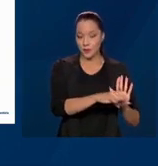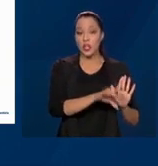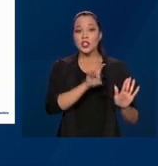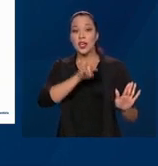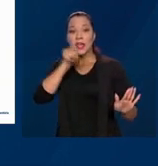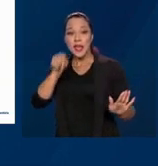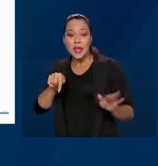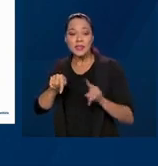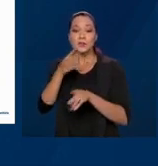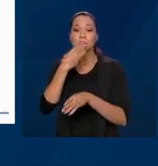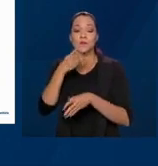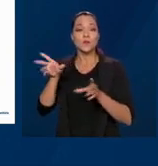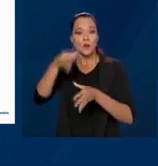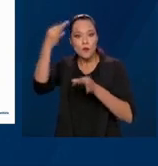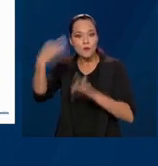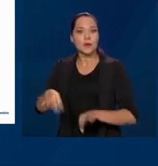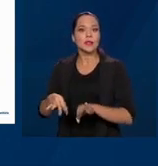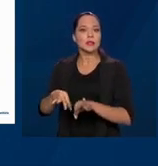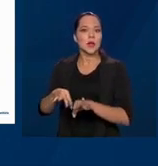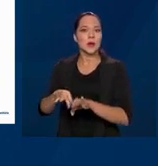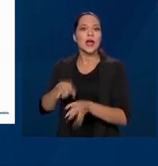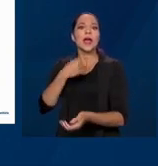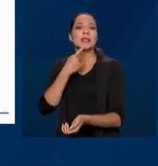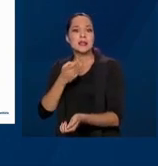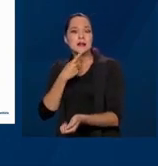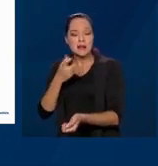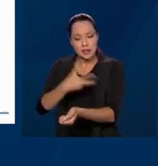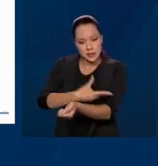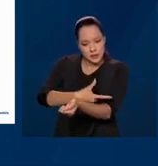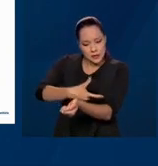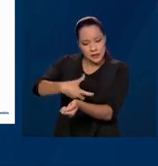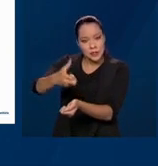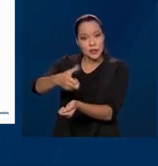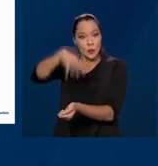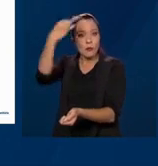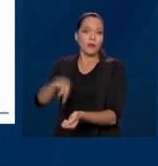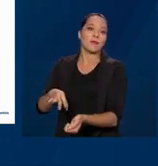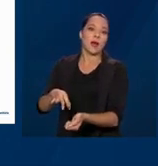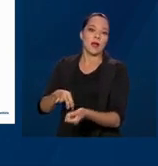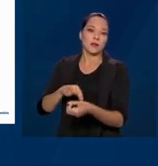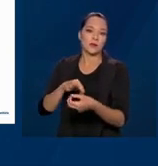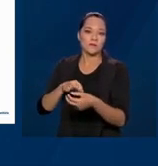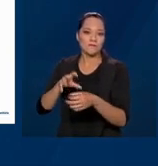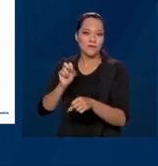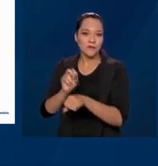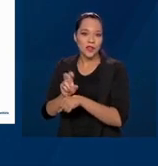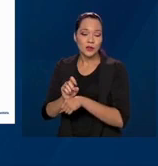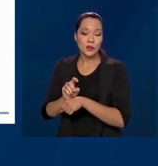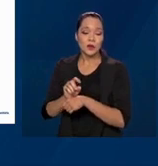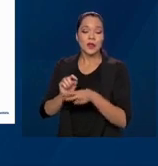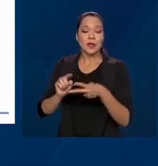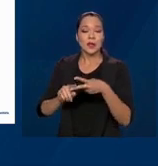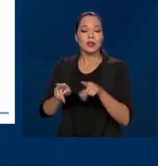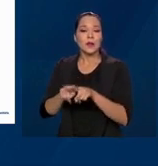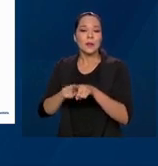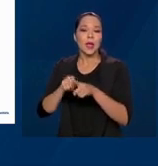é sorológica e virológica. Então, para essas pessoas que têm PCR